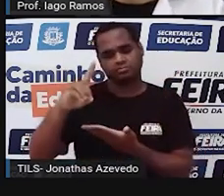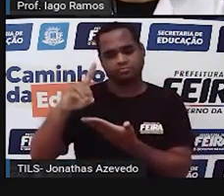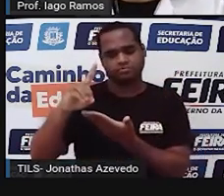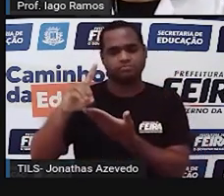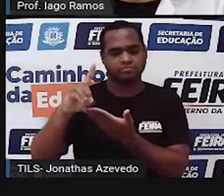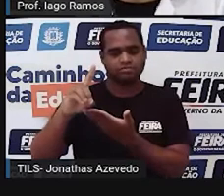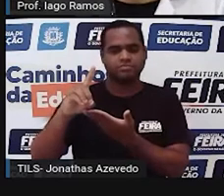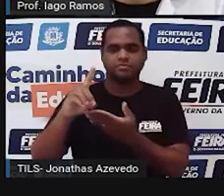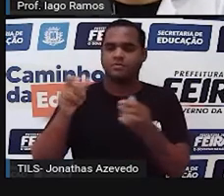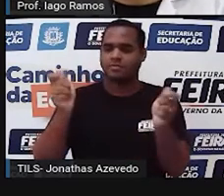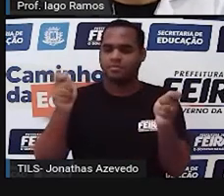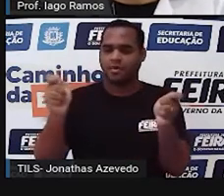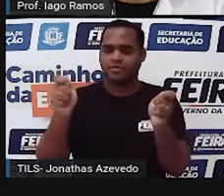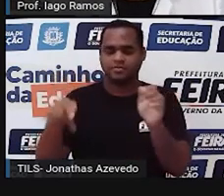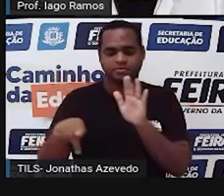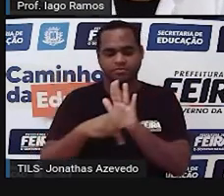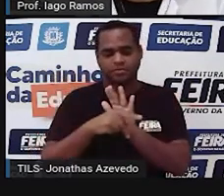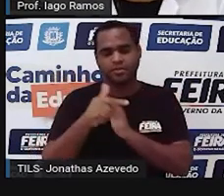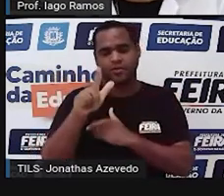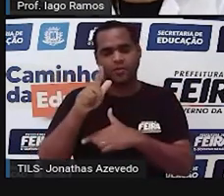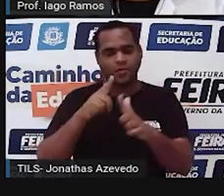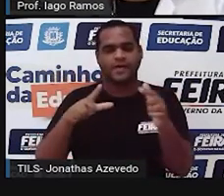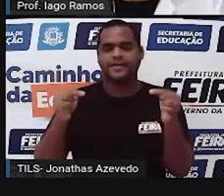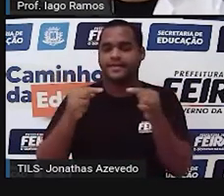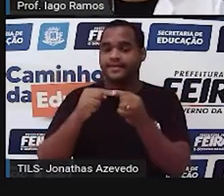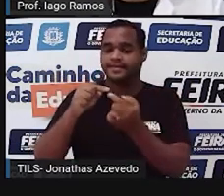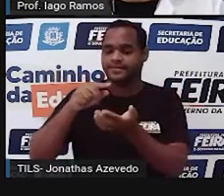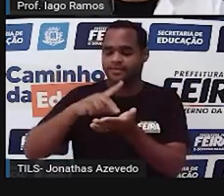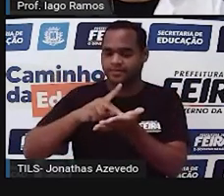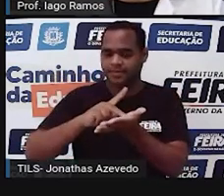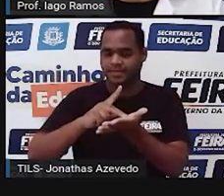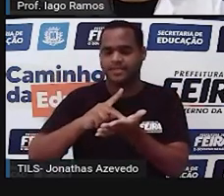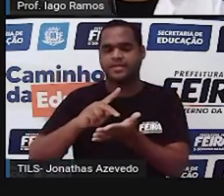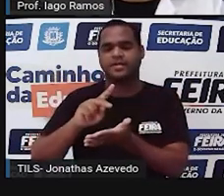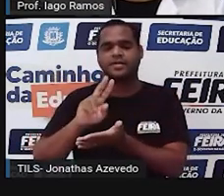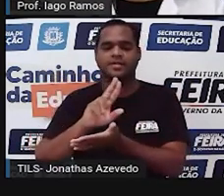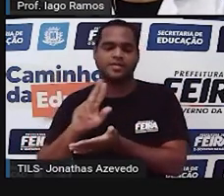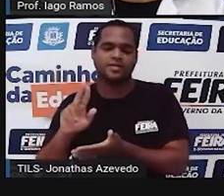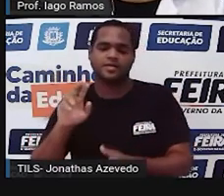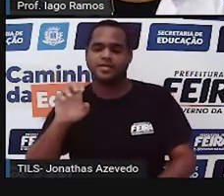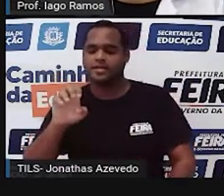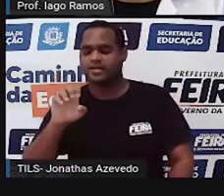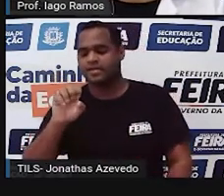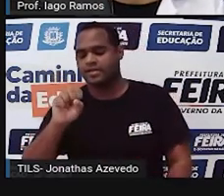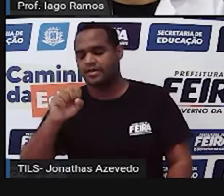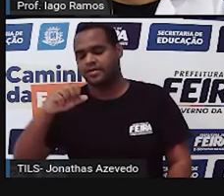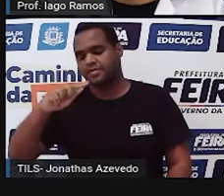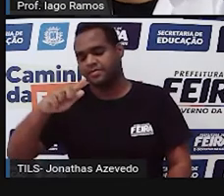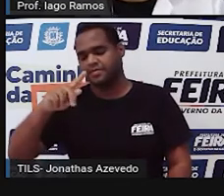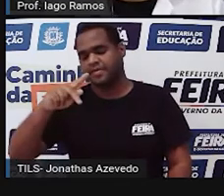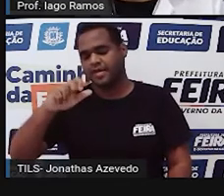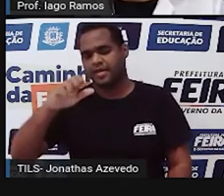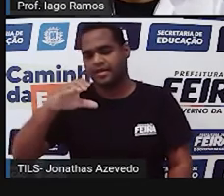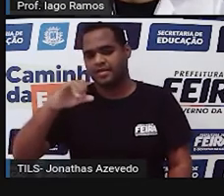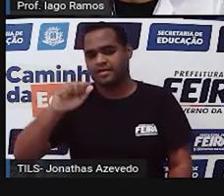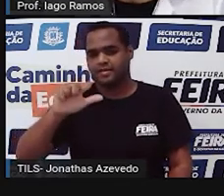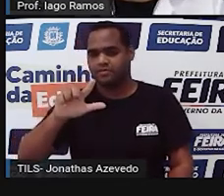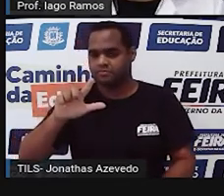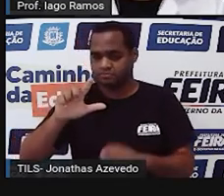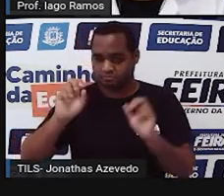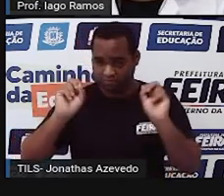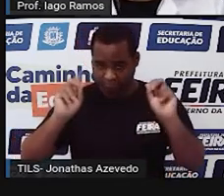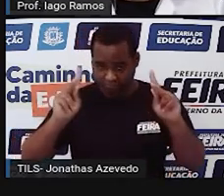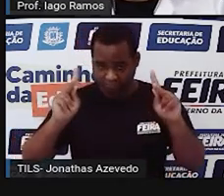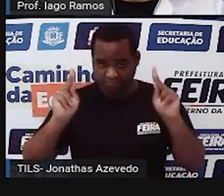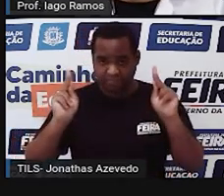dimensões já fazem parte de outra geometria EA geometria chamada espacial tudo